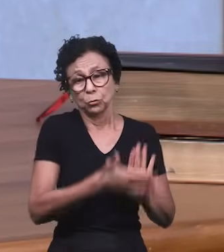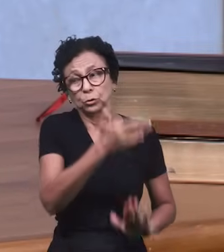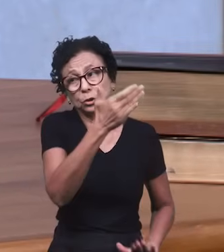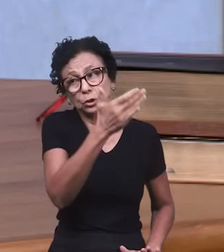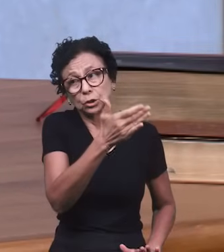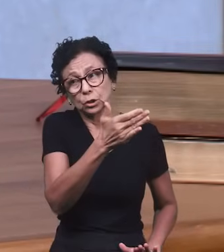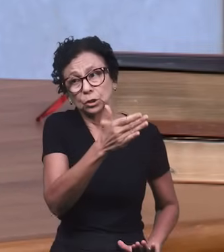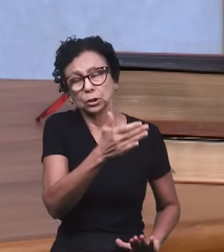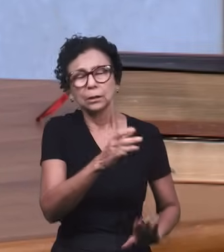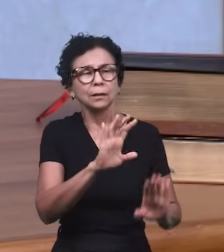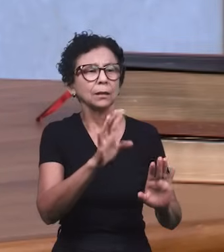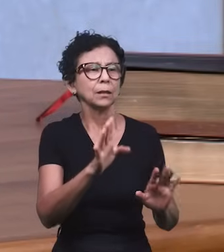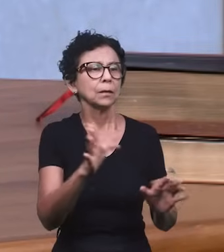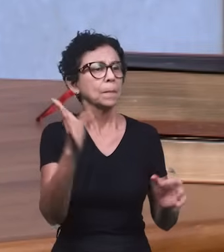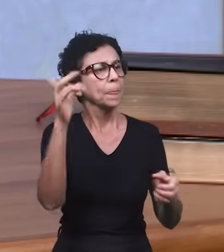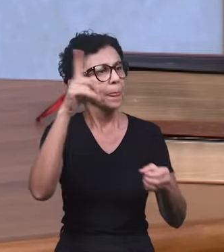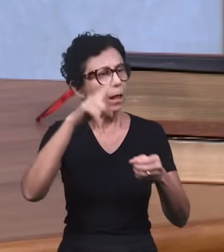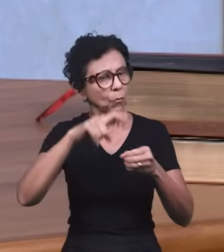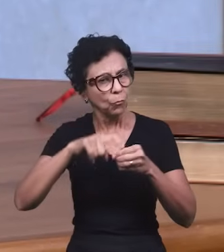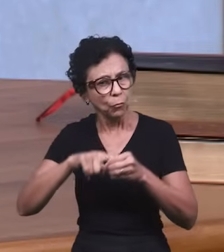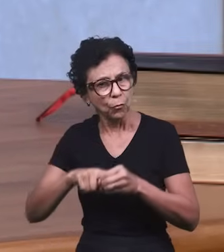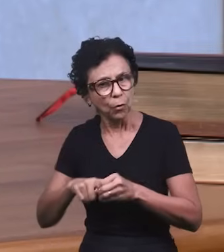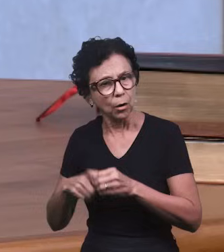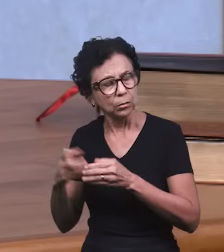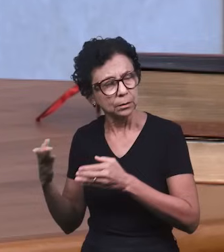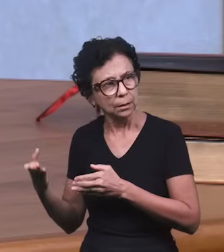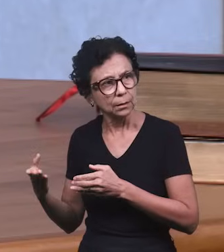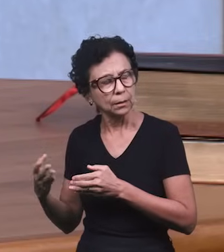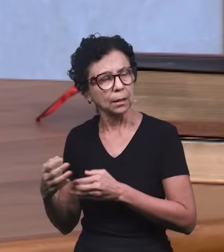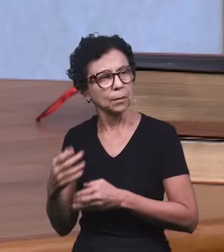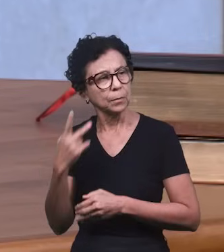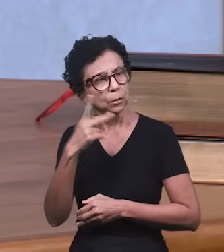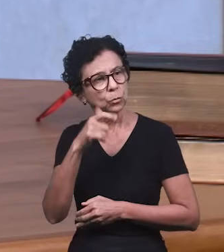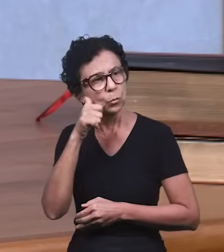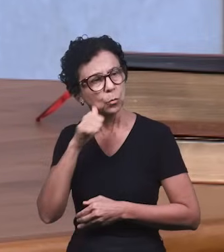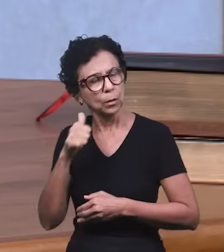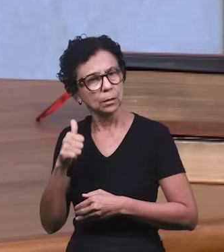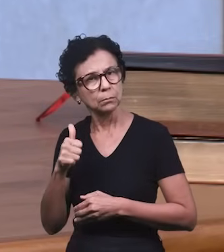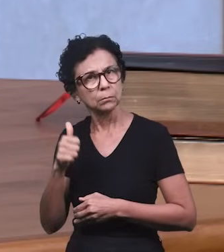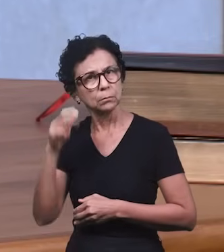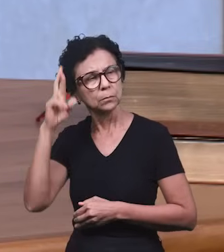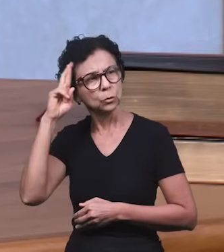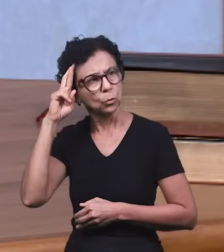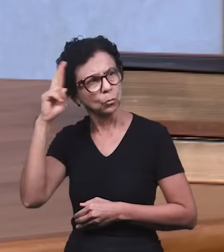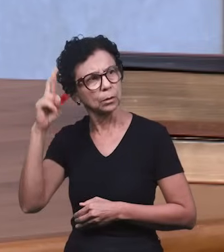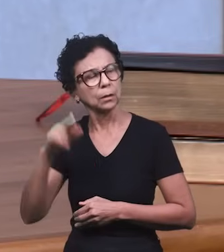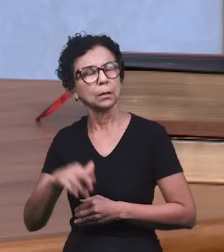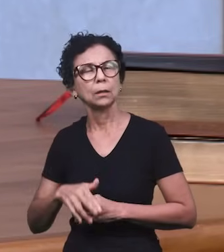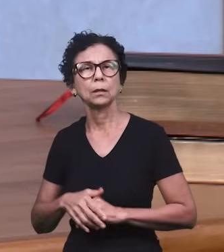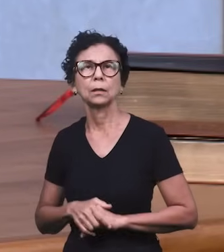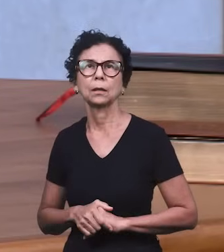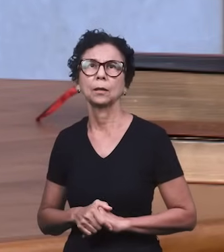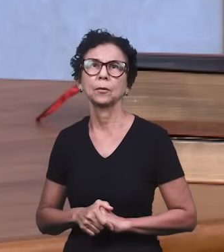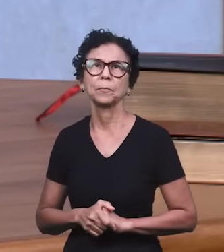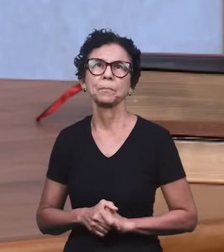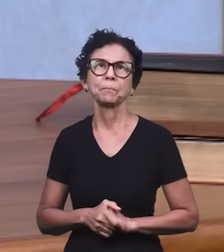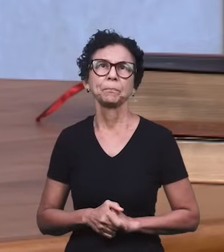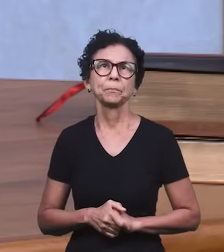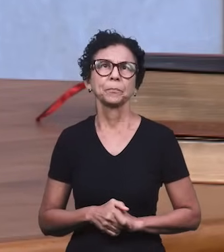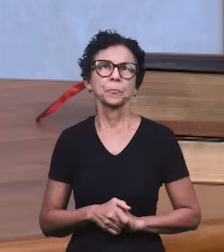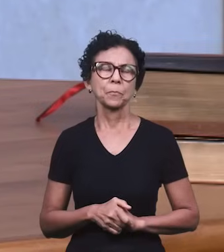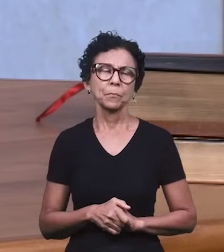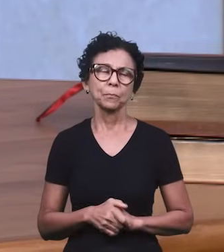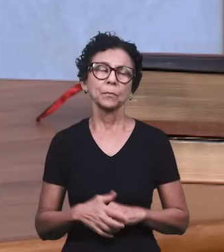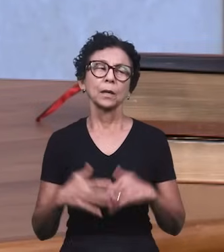senhora humilha-te debaixo de suas mãos disse-lhe mais o anjo do Senhor multiplicarei